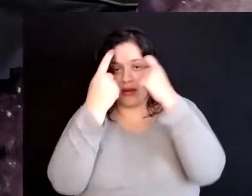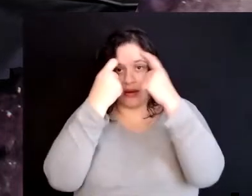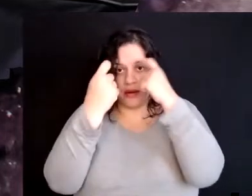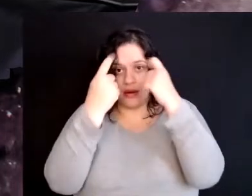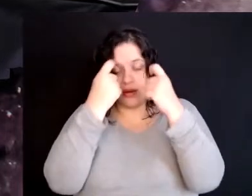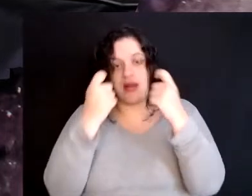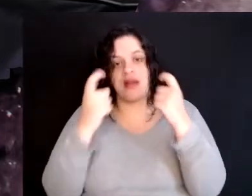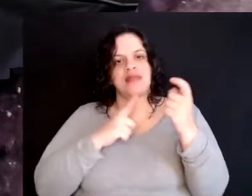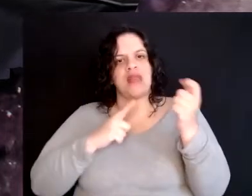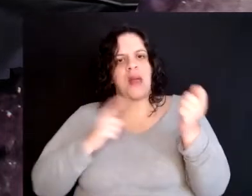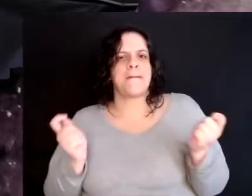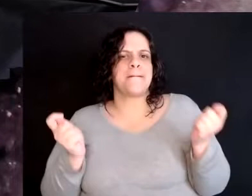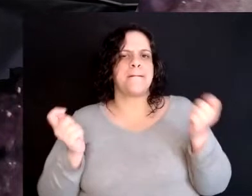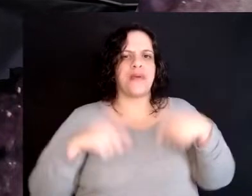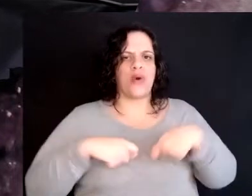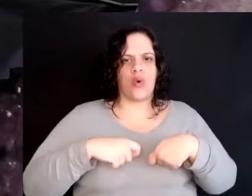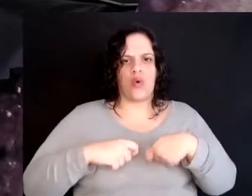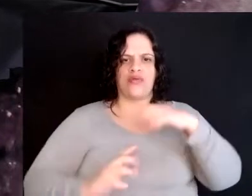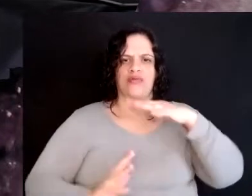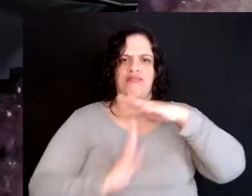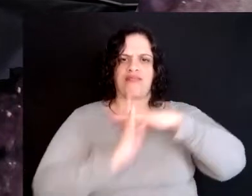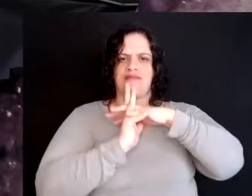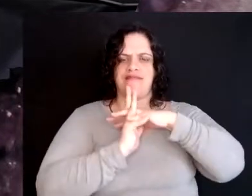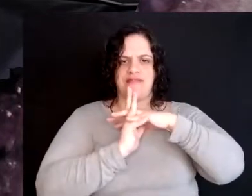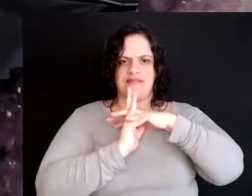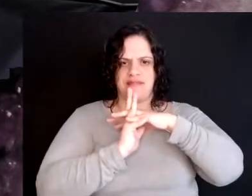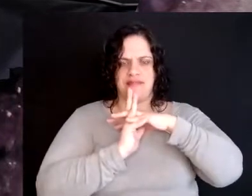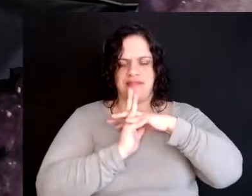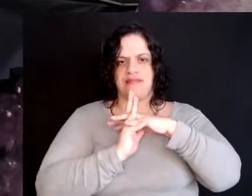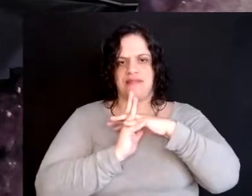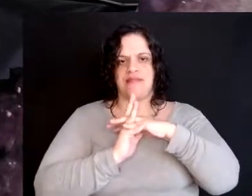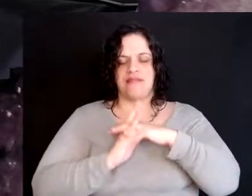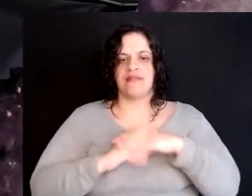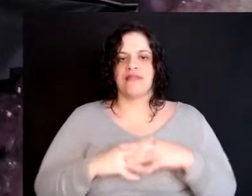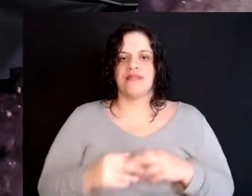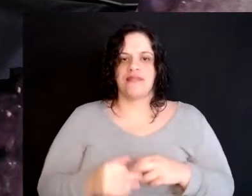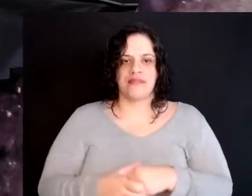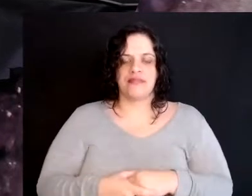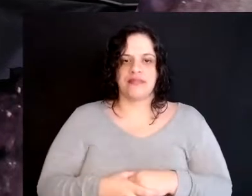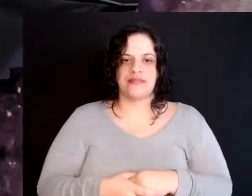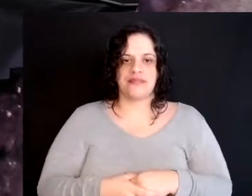potencial maior, pleno, na sua plenitude.